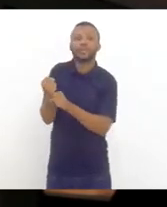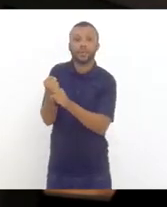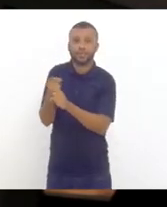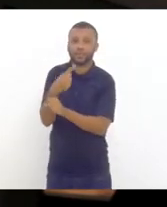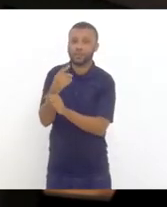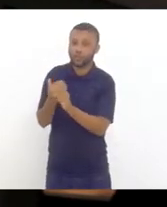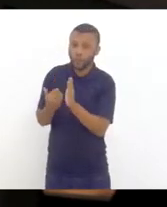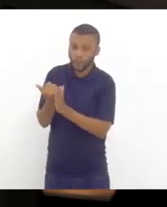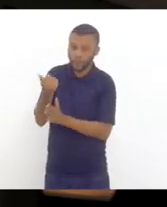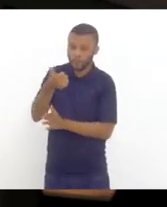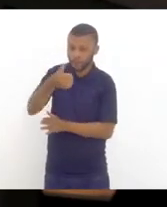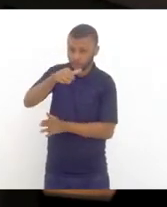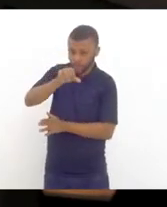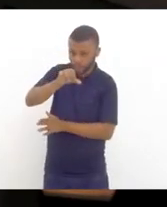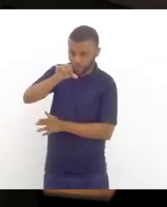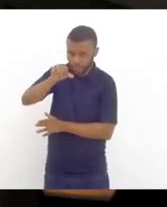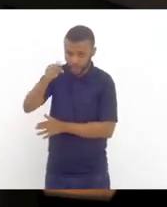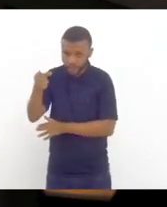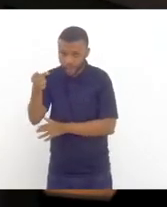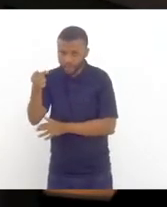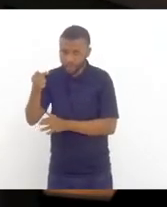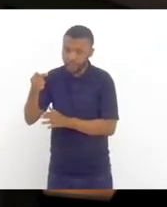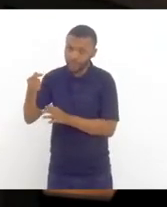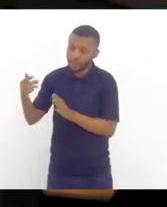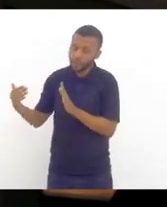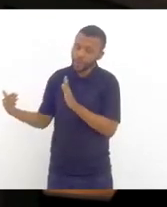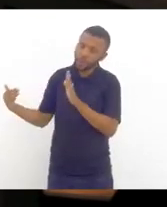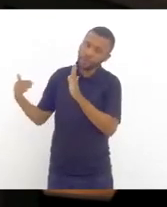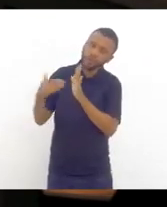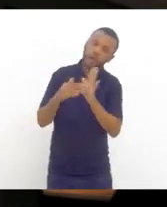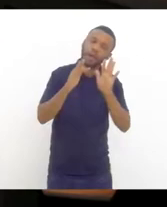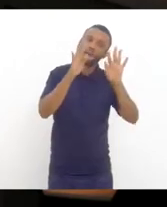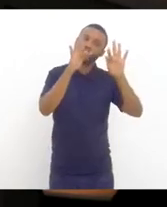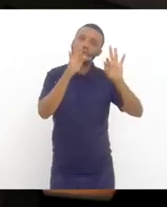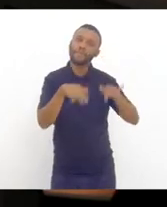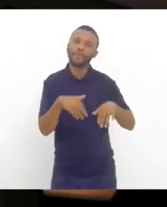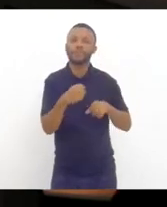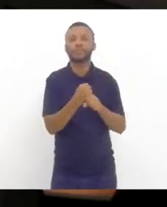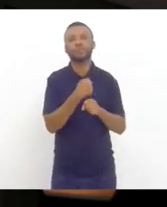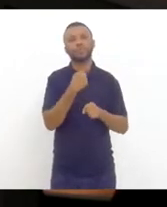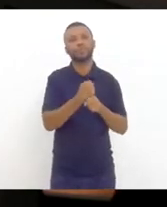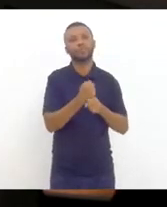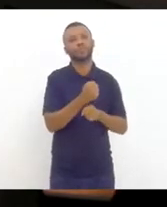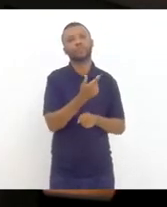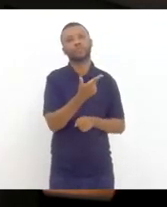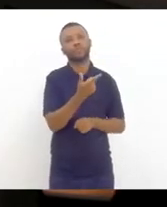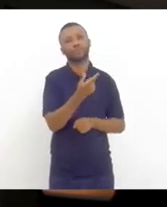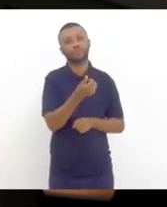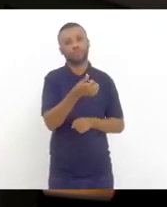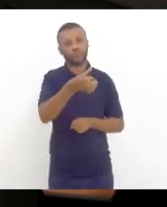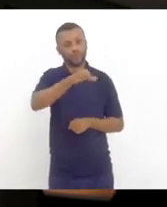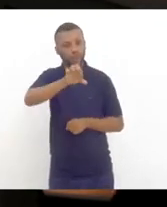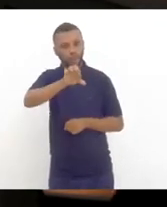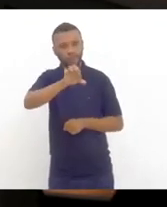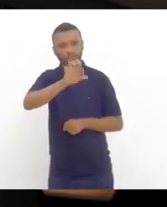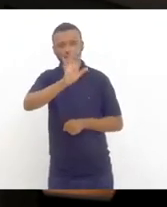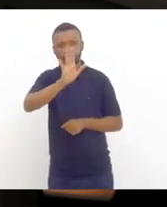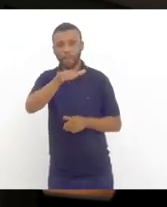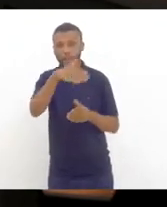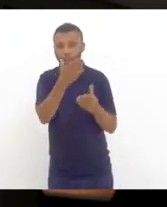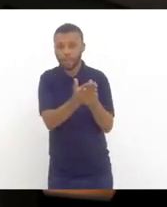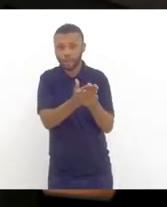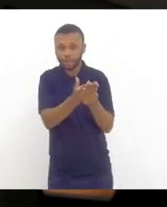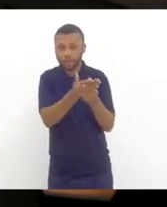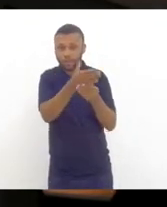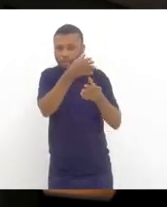começo em 97 e a gente tem um fim em 2019, que é o transitado em julgado. Porque se a gente